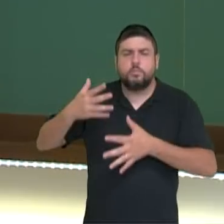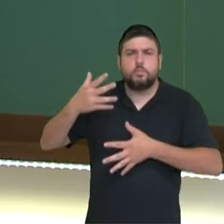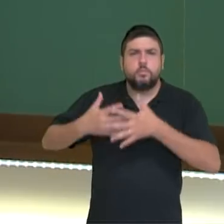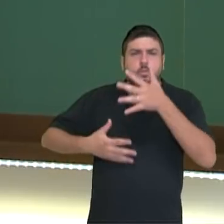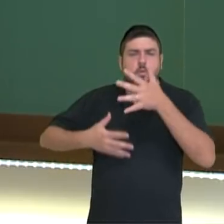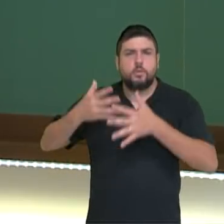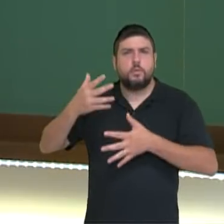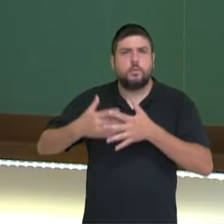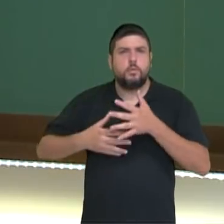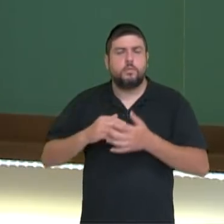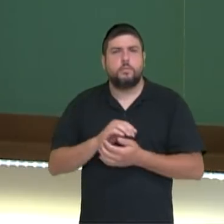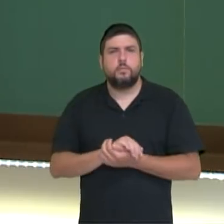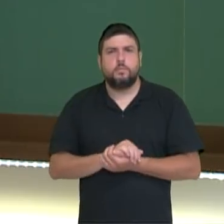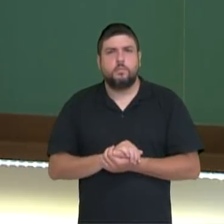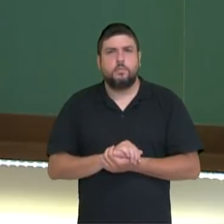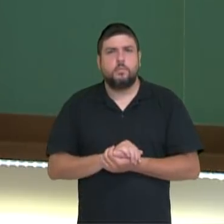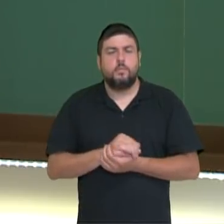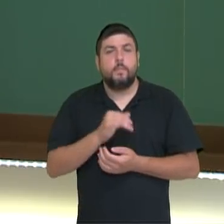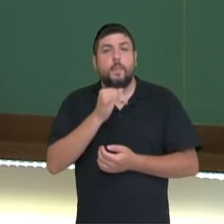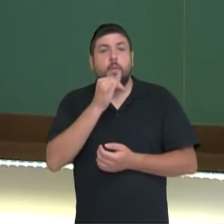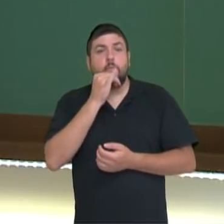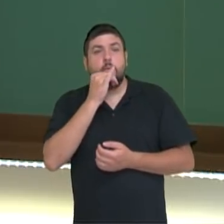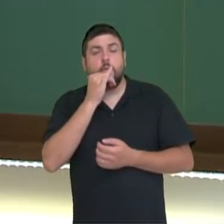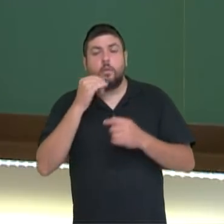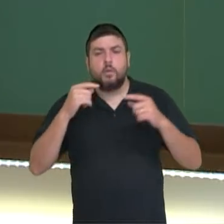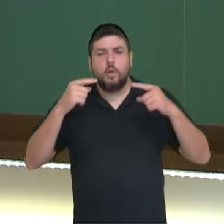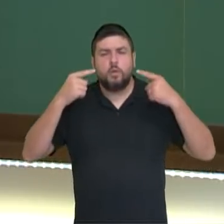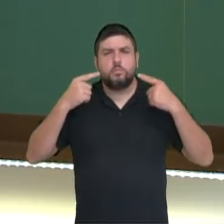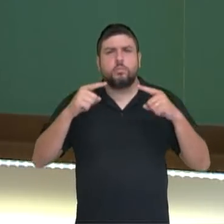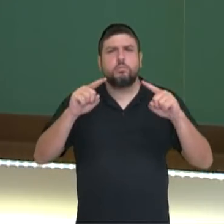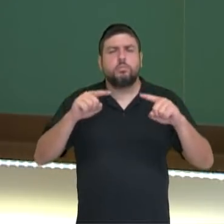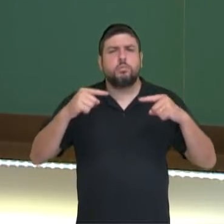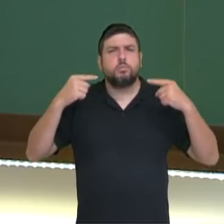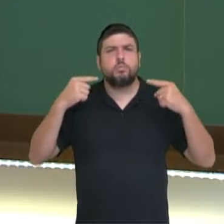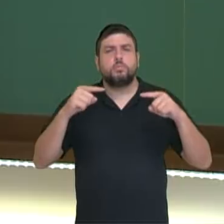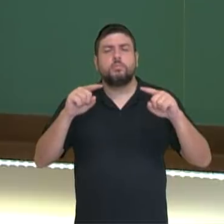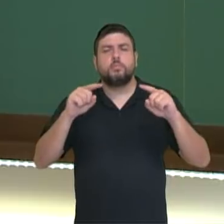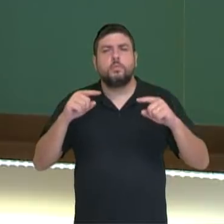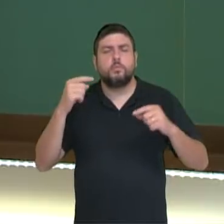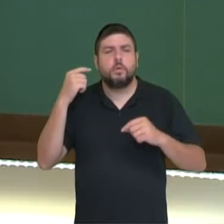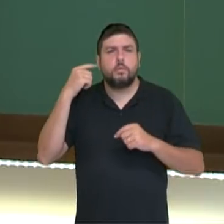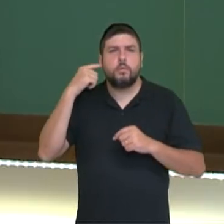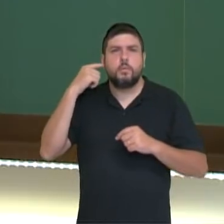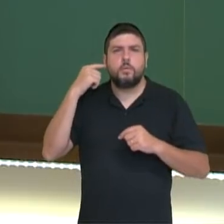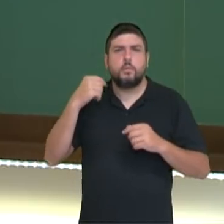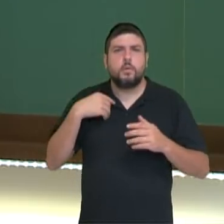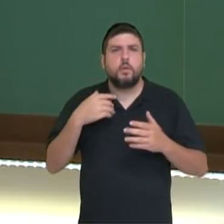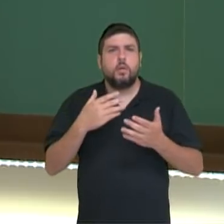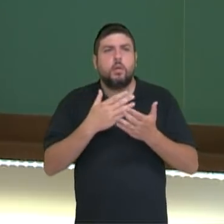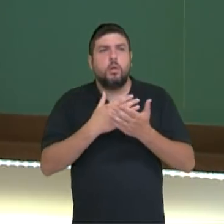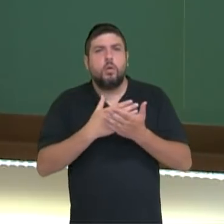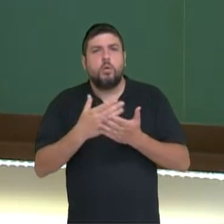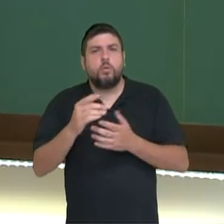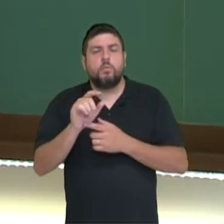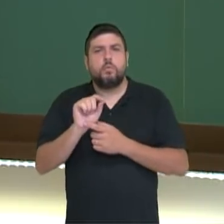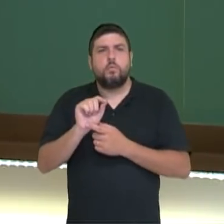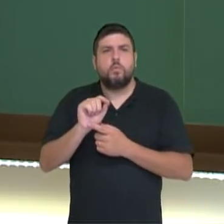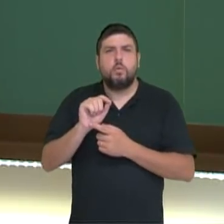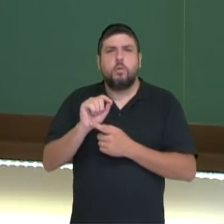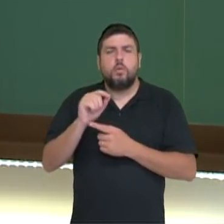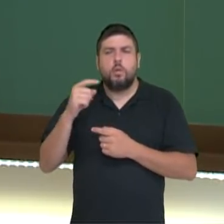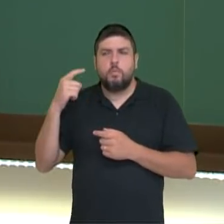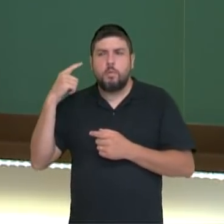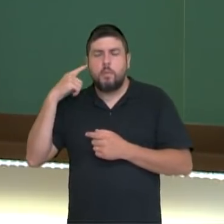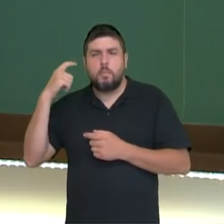queremos ouvir. Você está ouvindo uma música, de repente alguém começa a bater alguma coisa